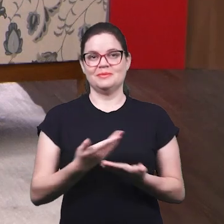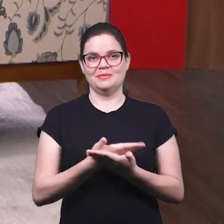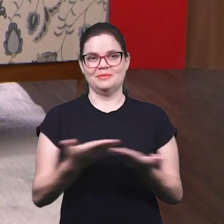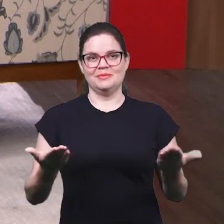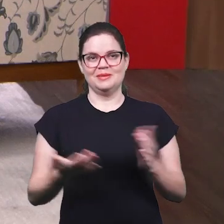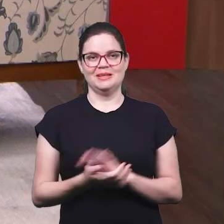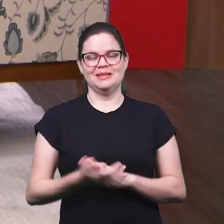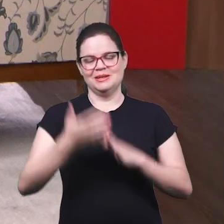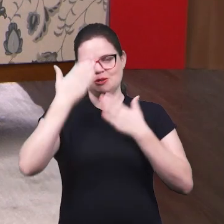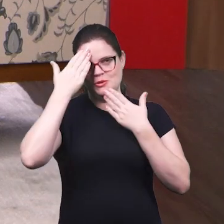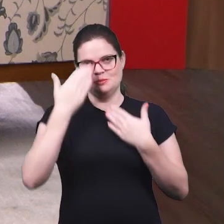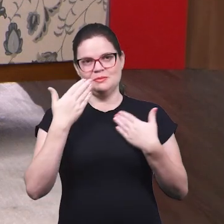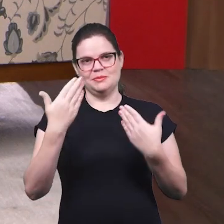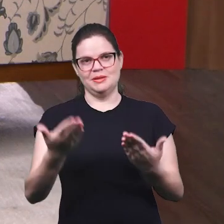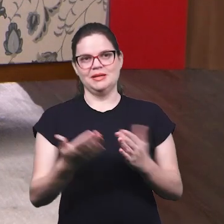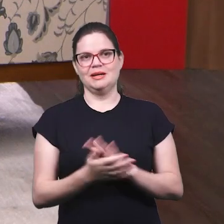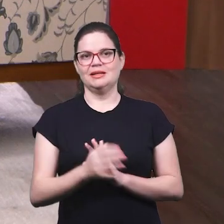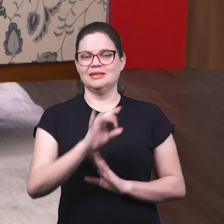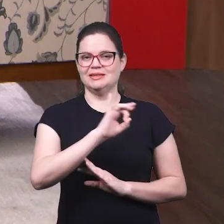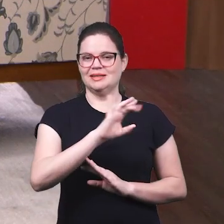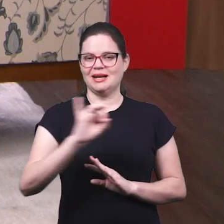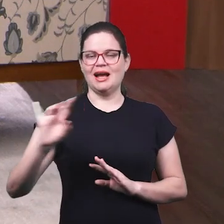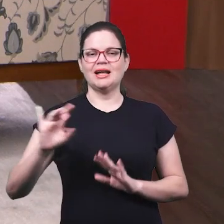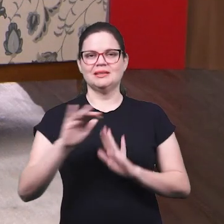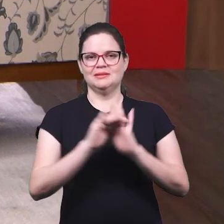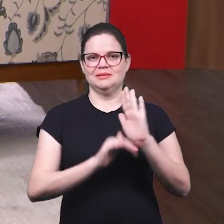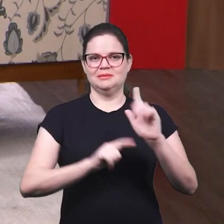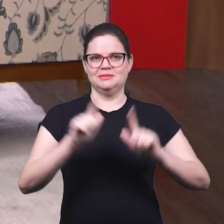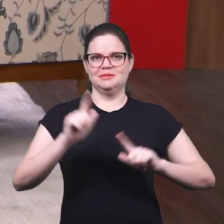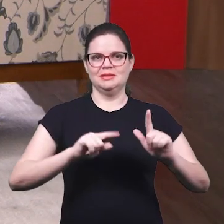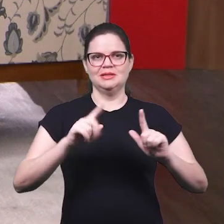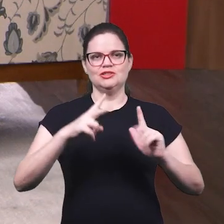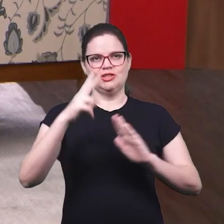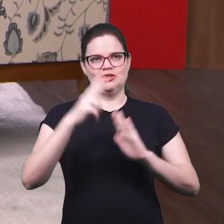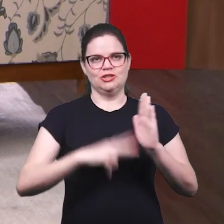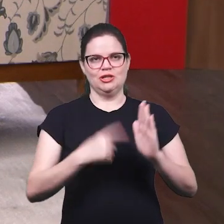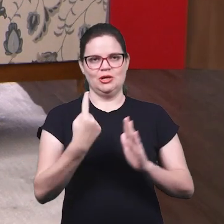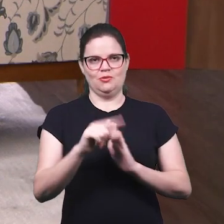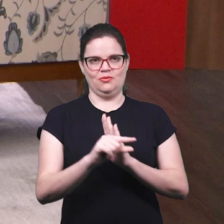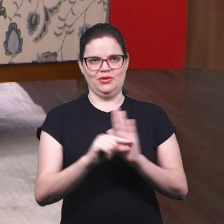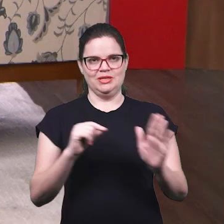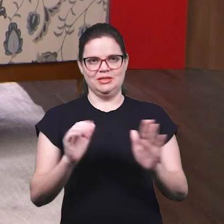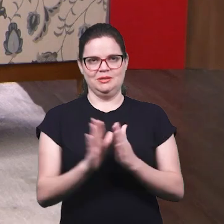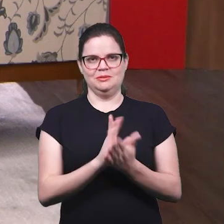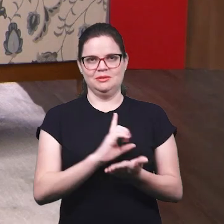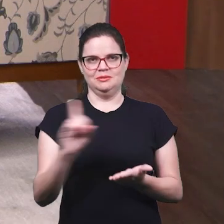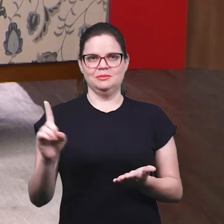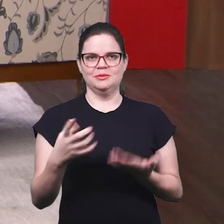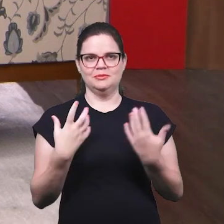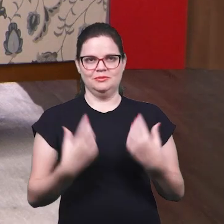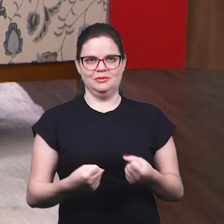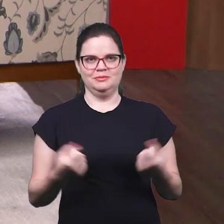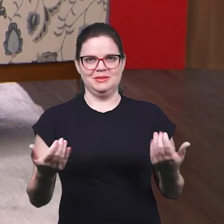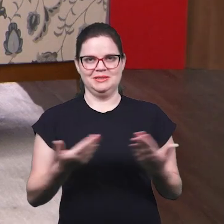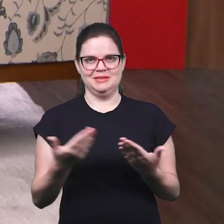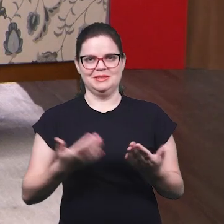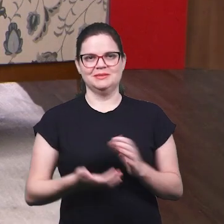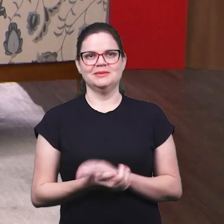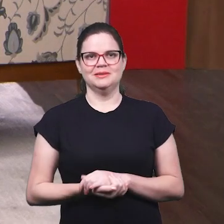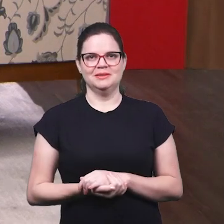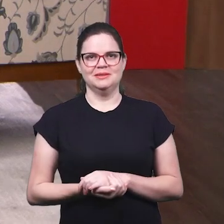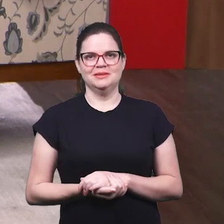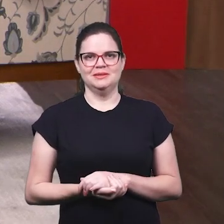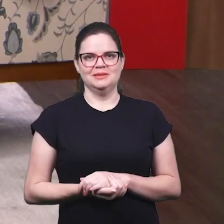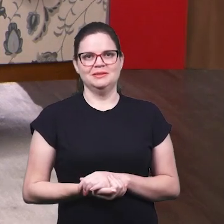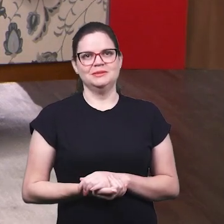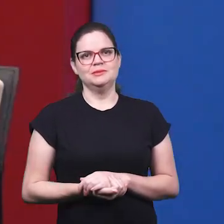aqui. Muito obrigado. Ao final de cada programa, a gente lê um versículo da Bíblia. Vamos fazê-lo aqui agora. Vamos.